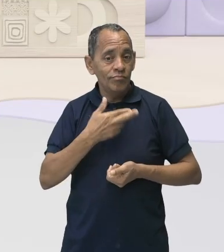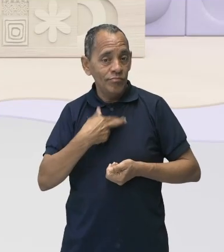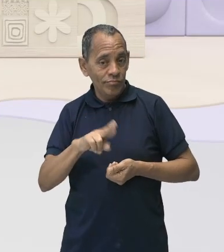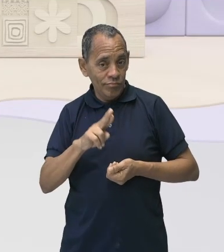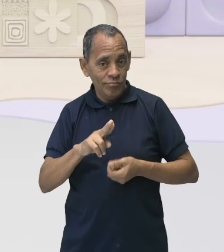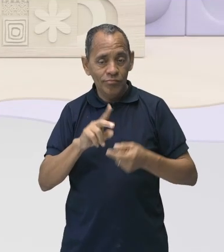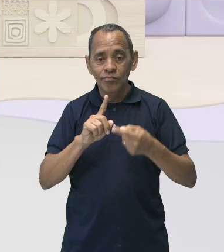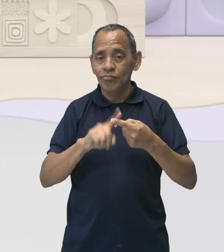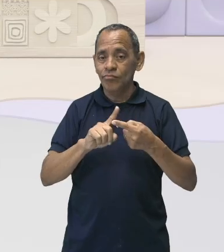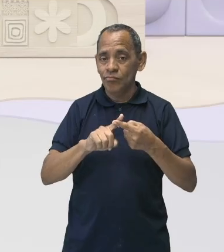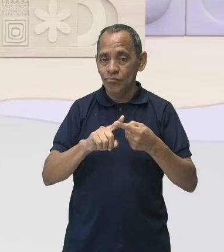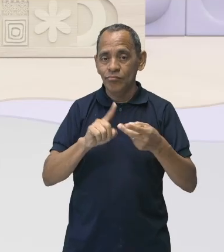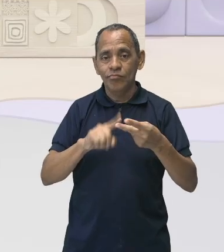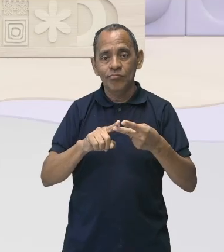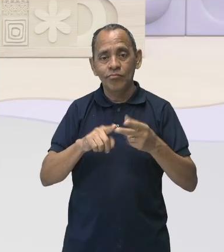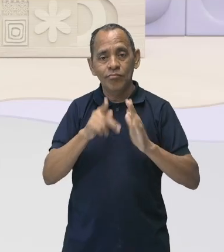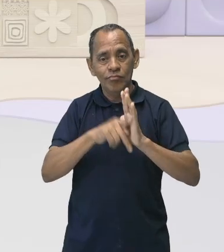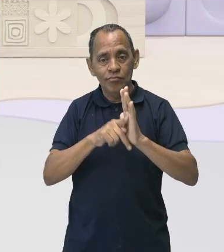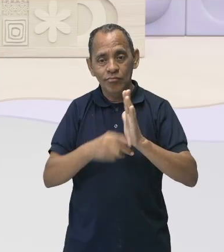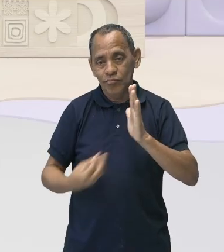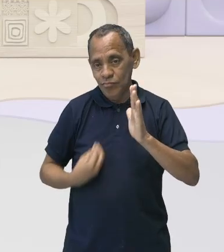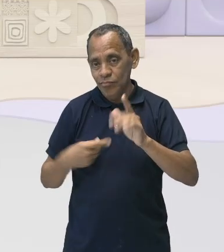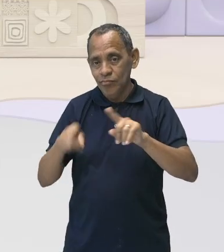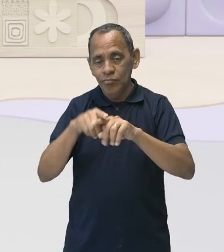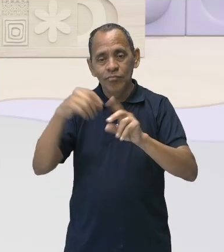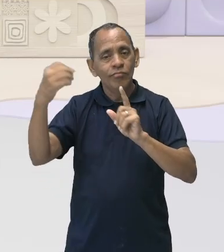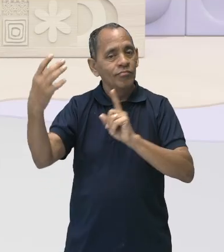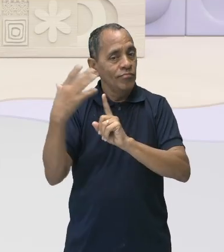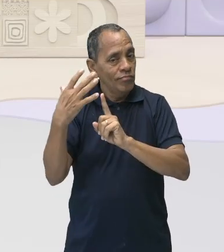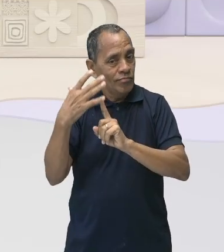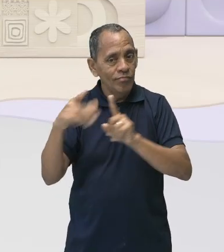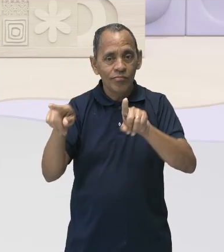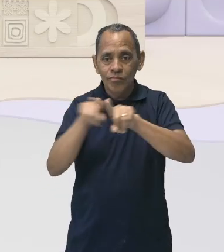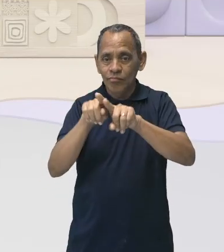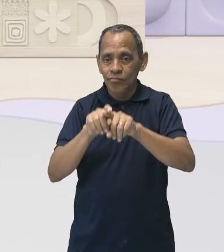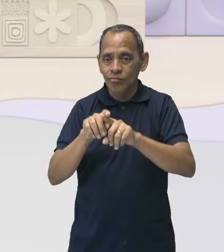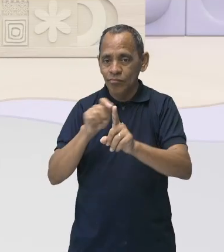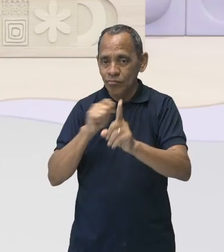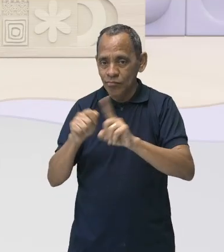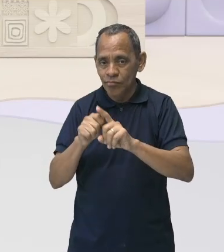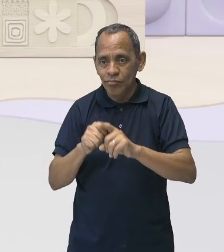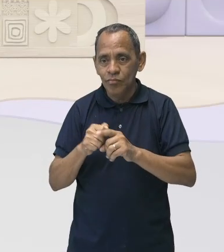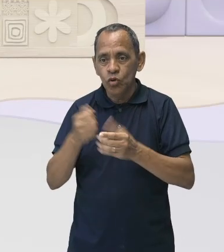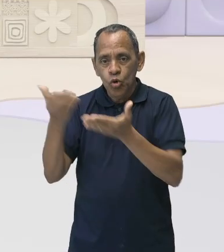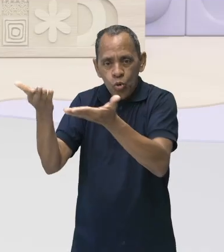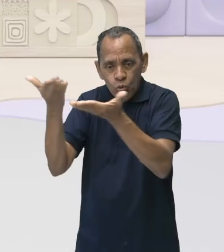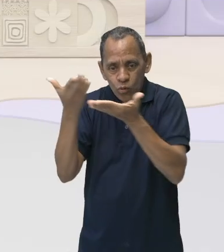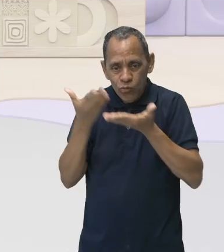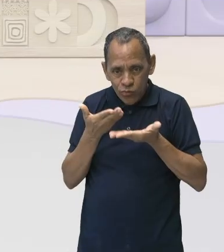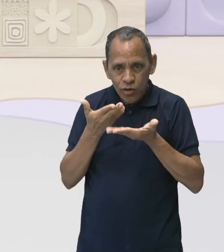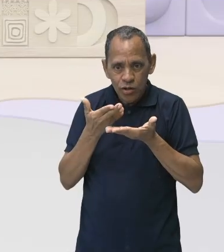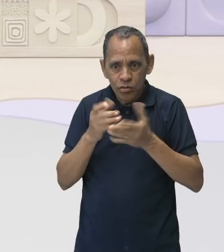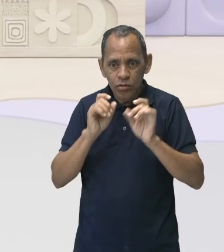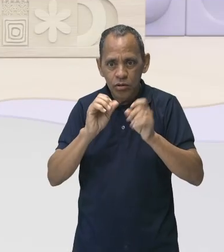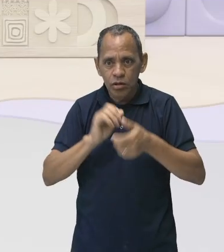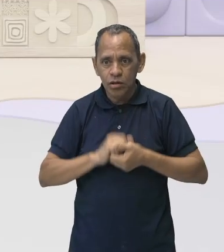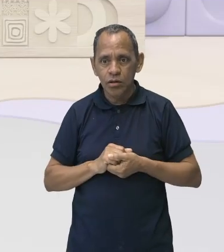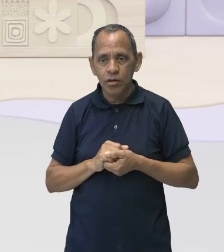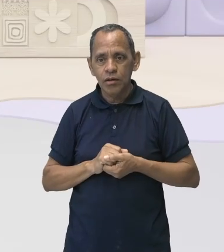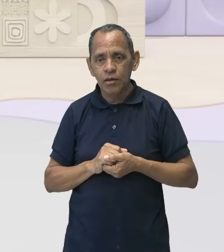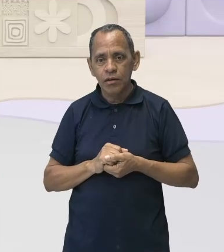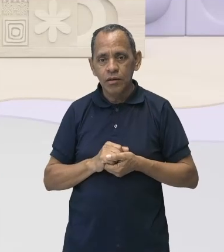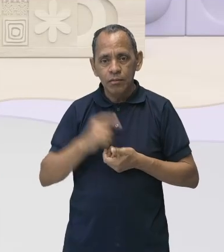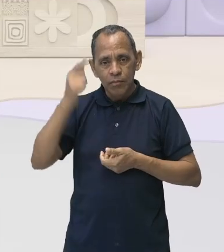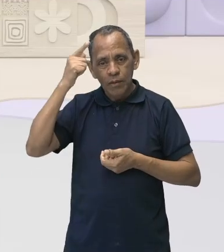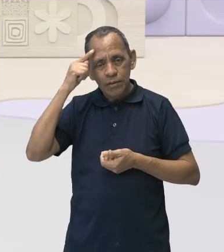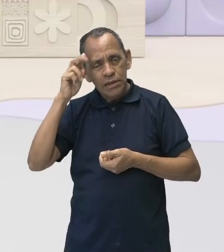religião e projeto de vida, as influências sociais, e agora eu te convido para encerrar essa reflexão,